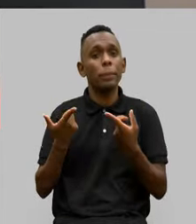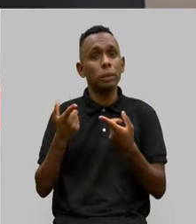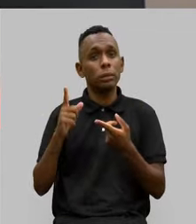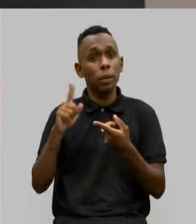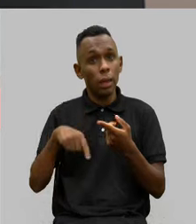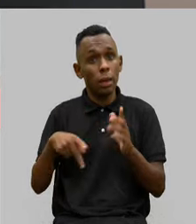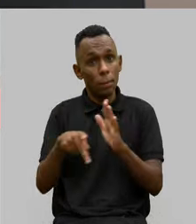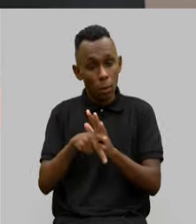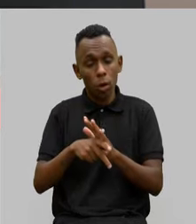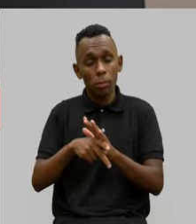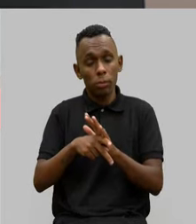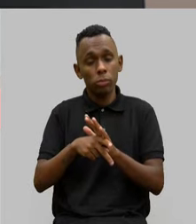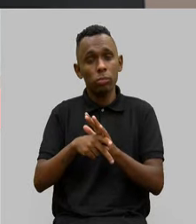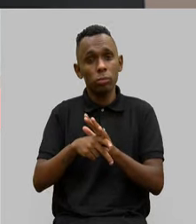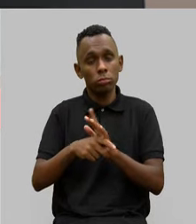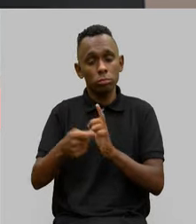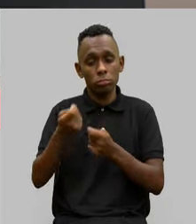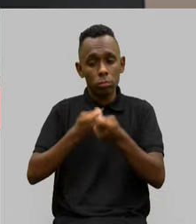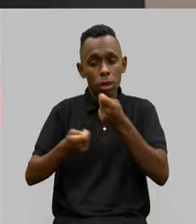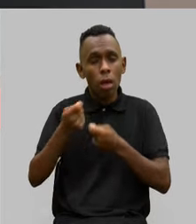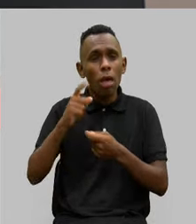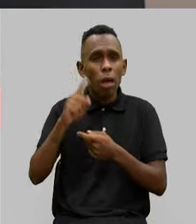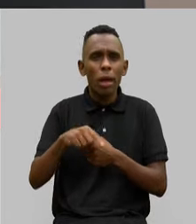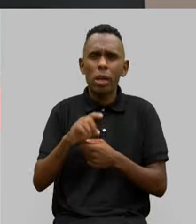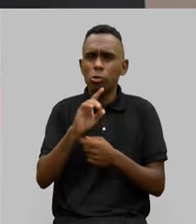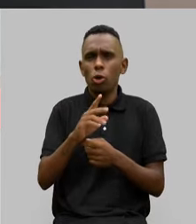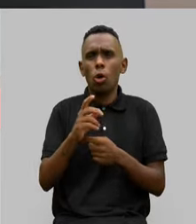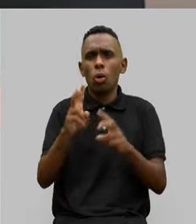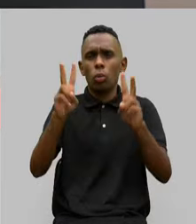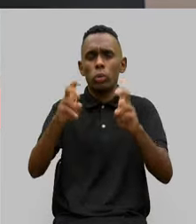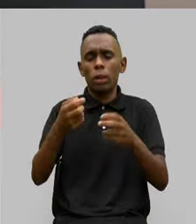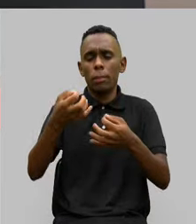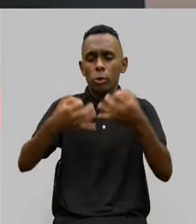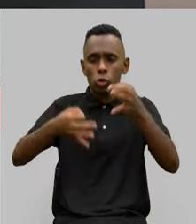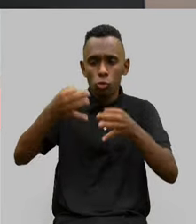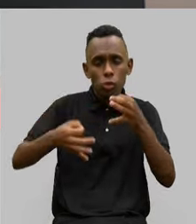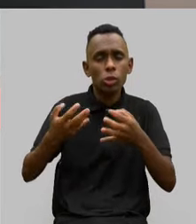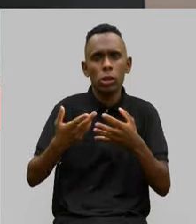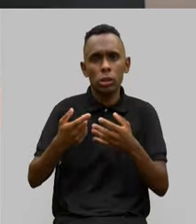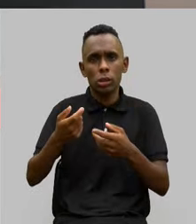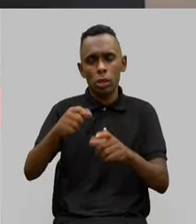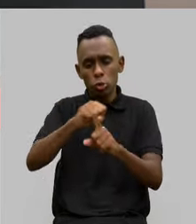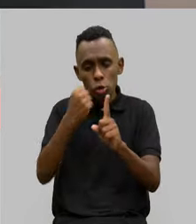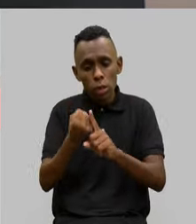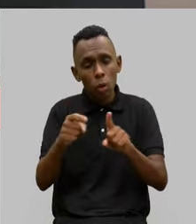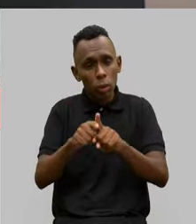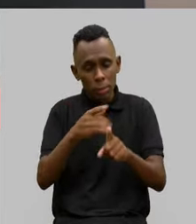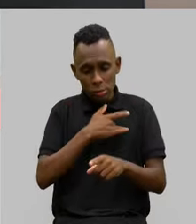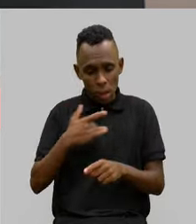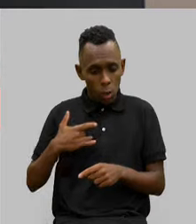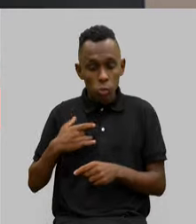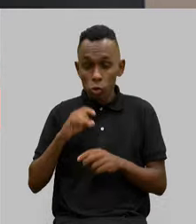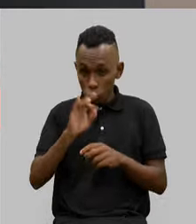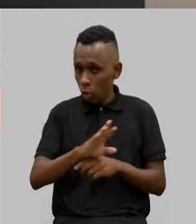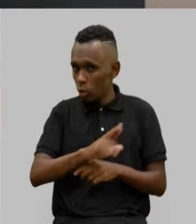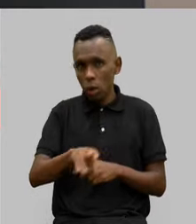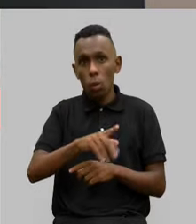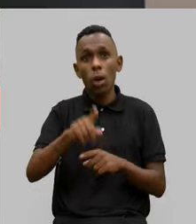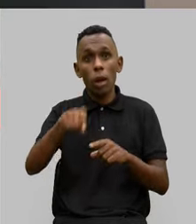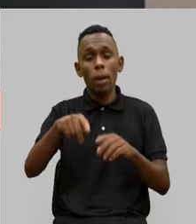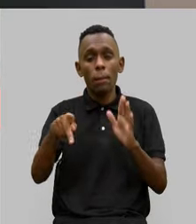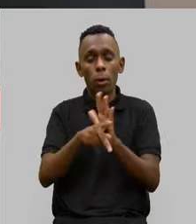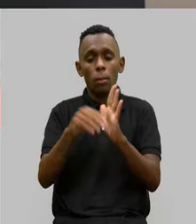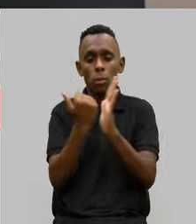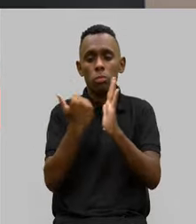medicinal e o c Industrial não é uma questão Só de justiça social e Saúde Pública mas é também de soberania